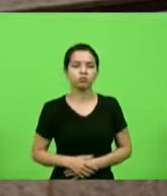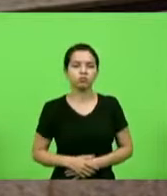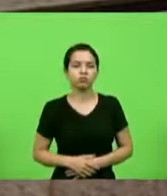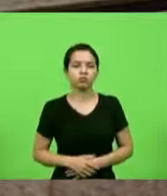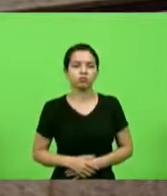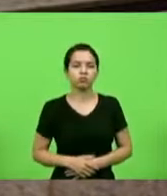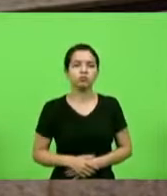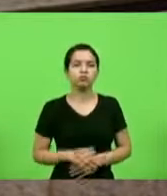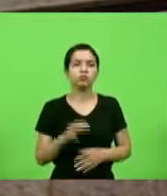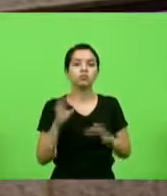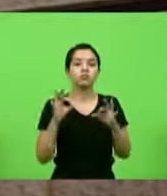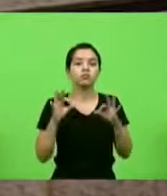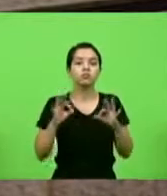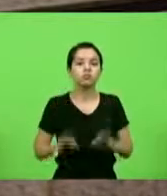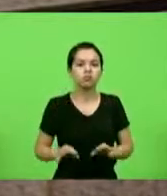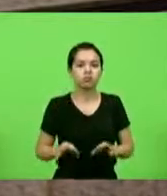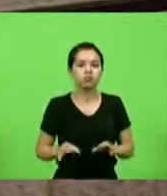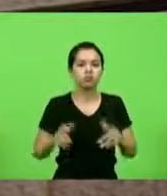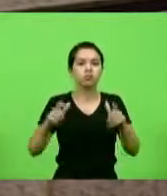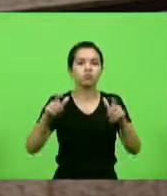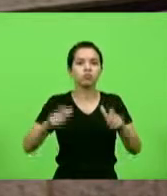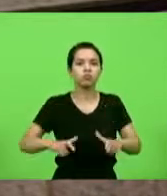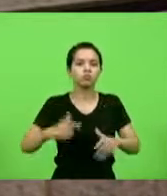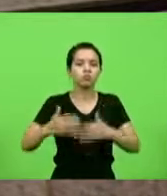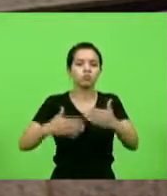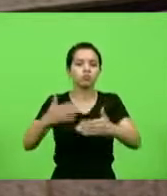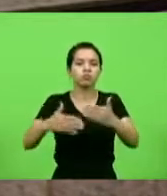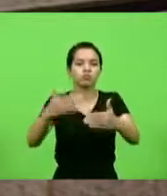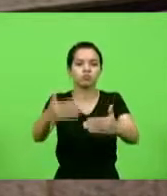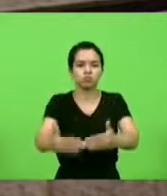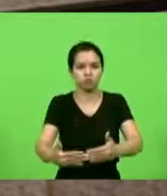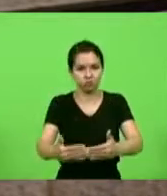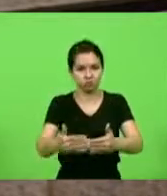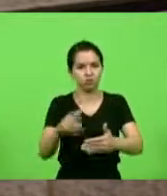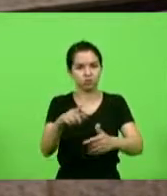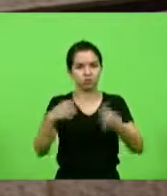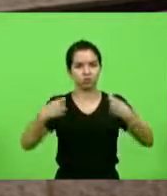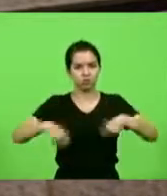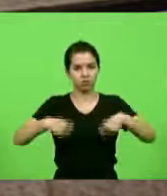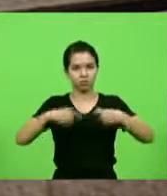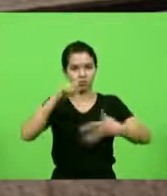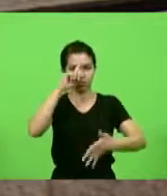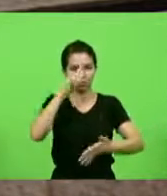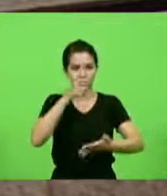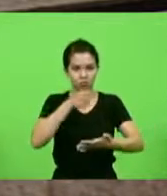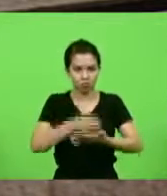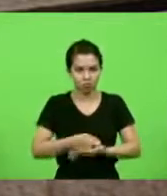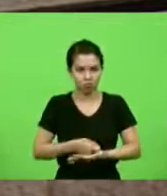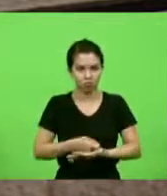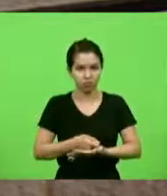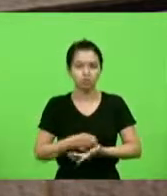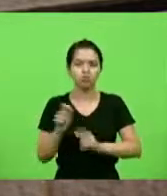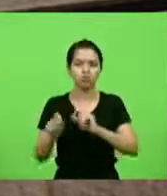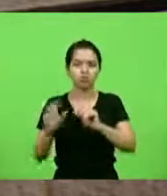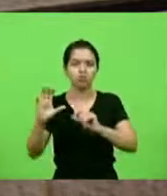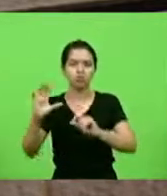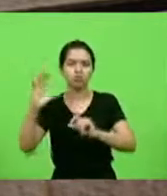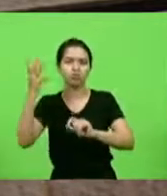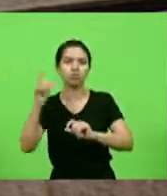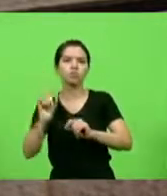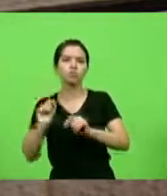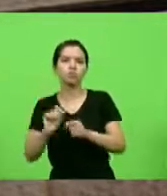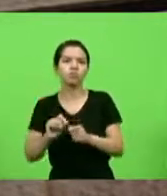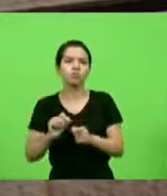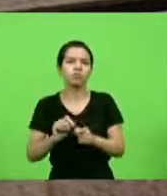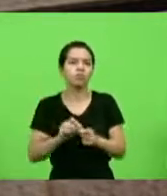ao certo onde que isso vai chegar quando você precisa tomar uma decisão em relação a isso. Opa, o que aconteceu? Quem que fez? Quem que